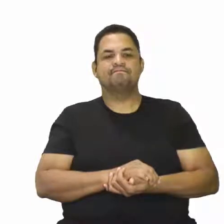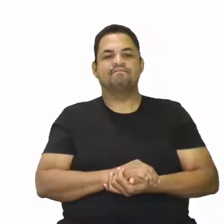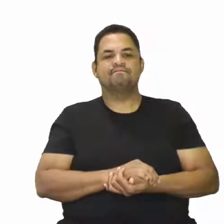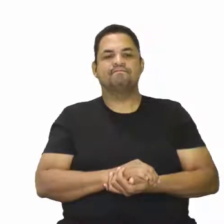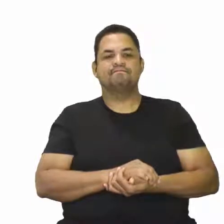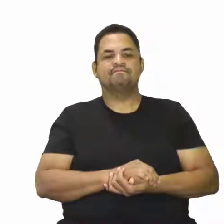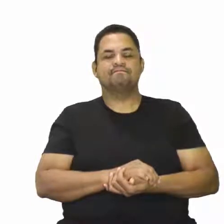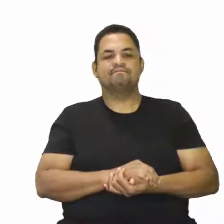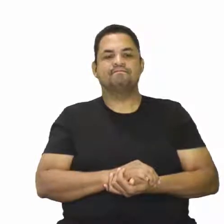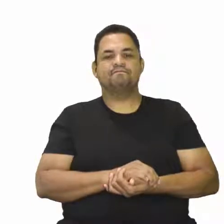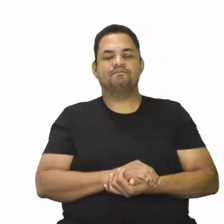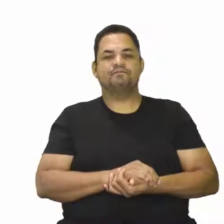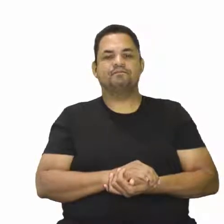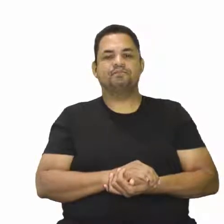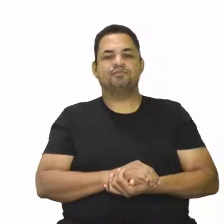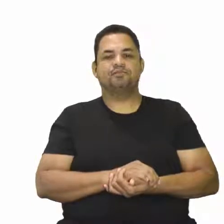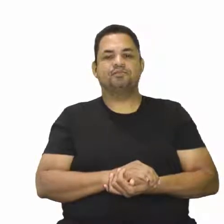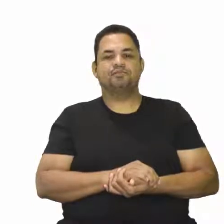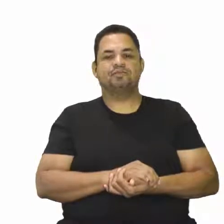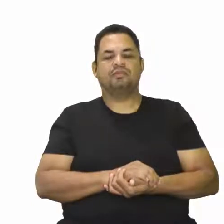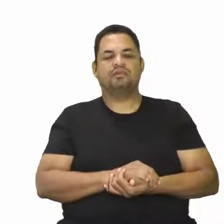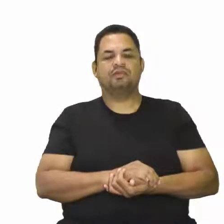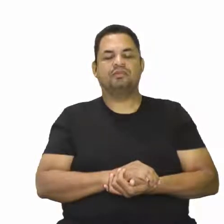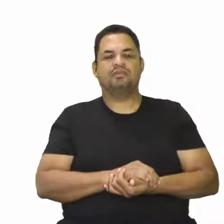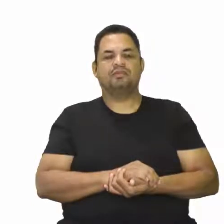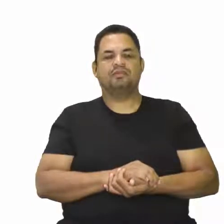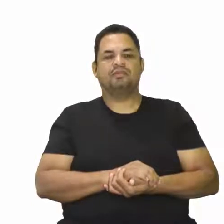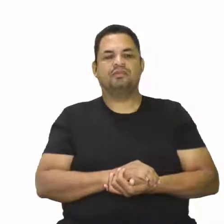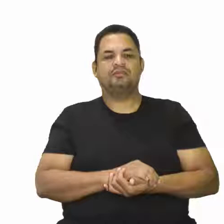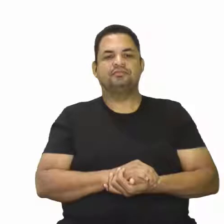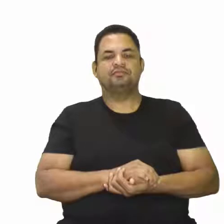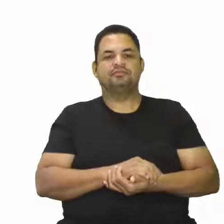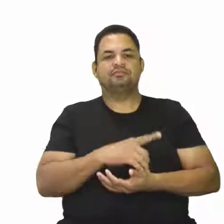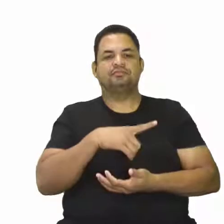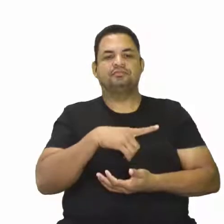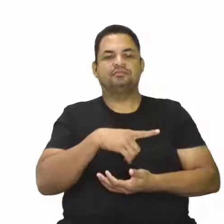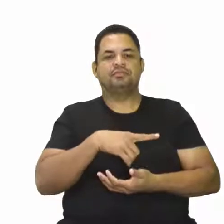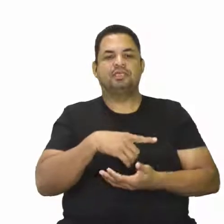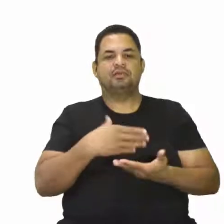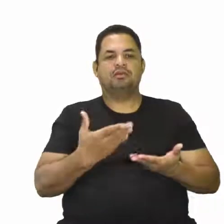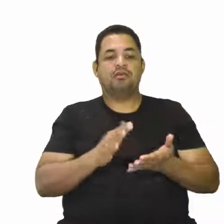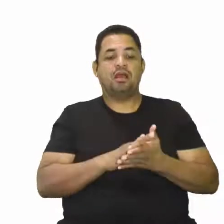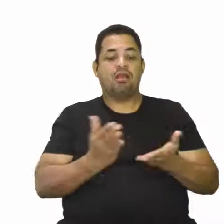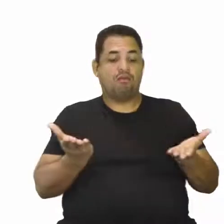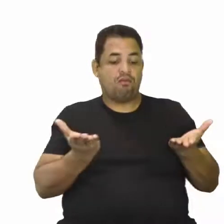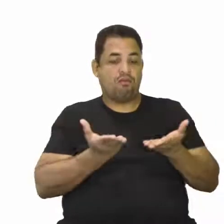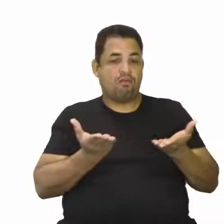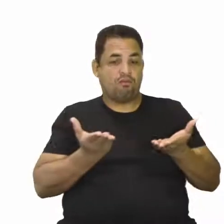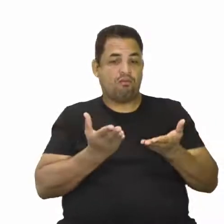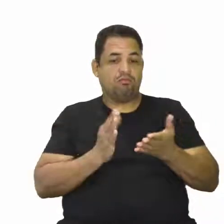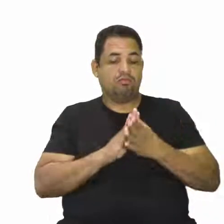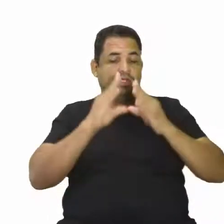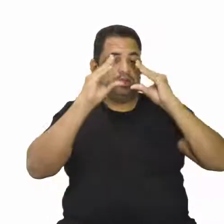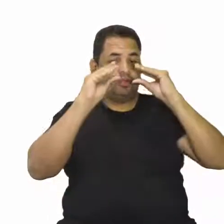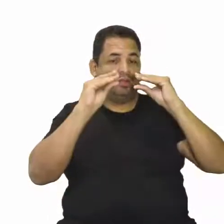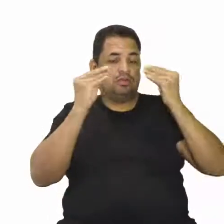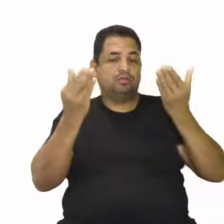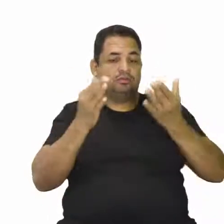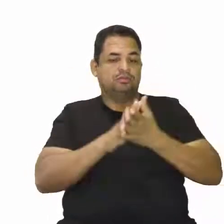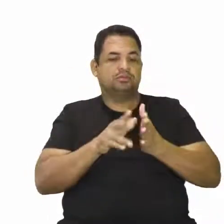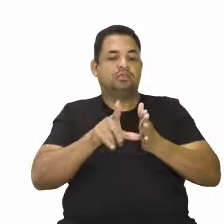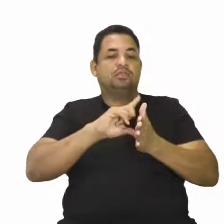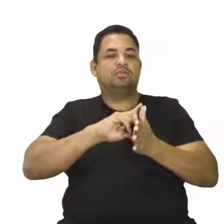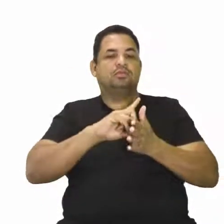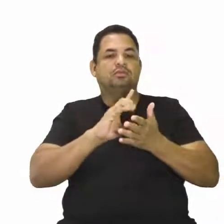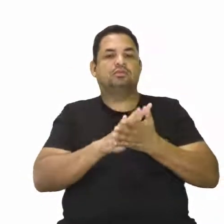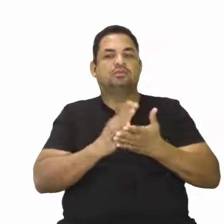hoy, mañana, luego. Então, eu tenho agora, à noite,